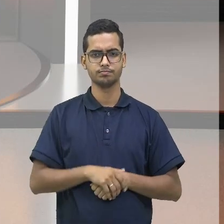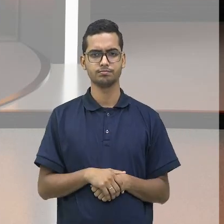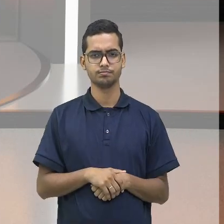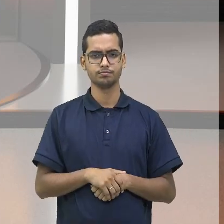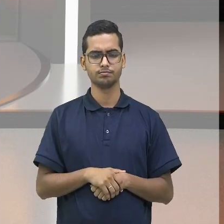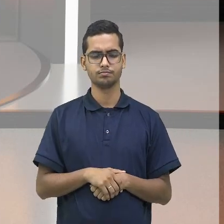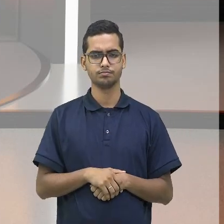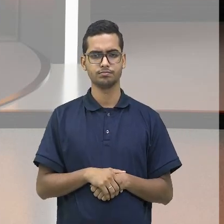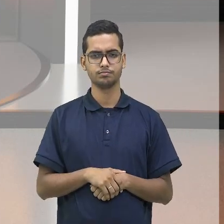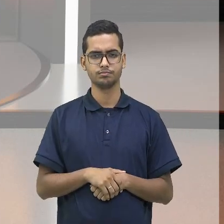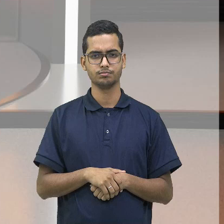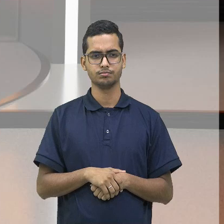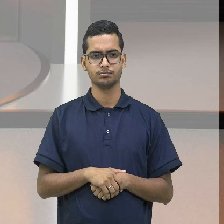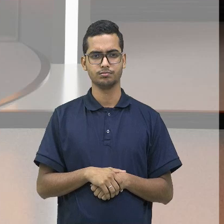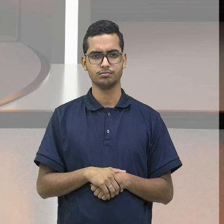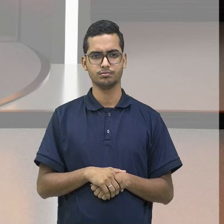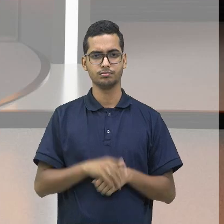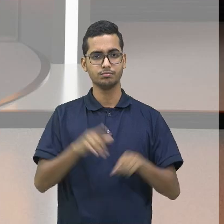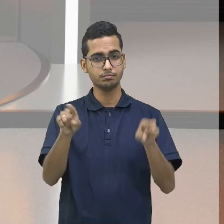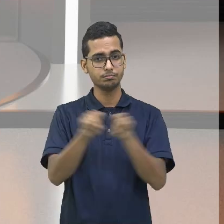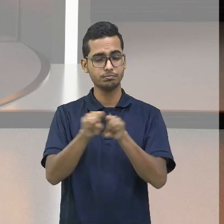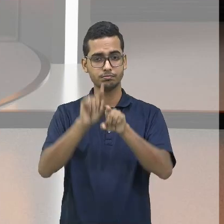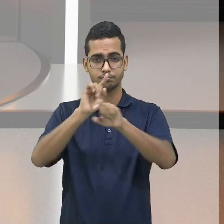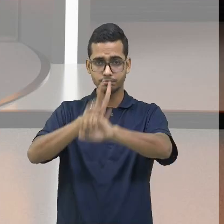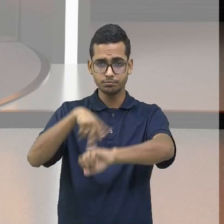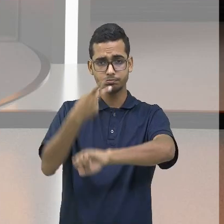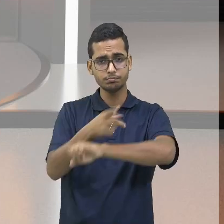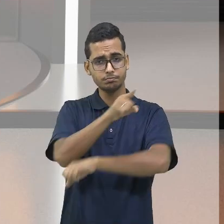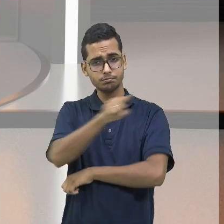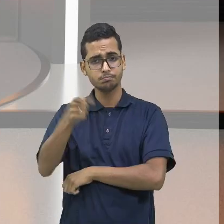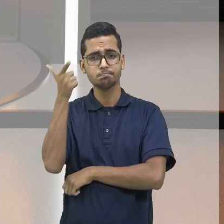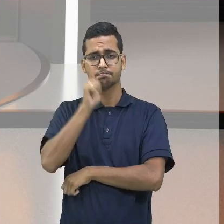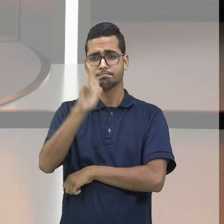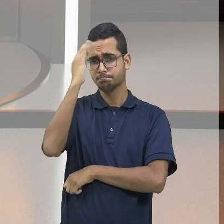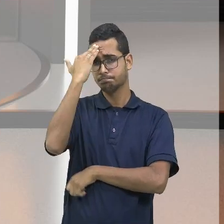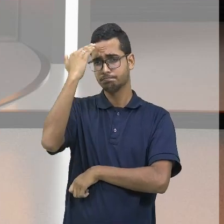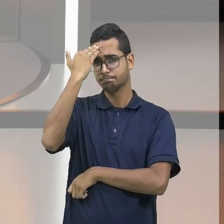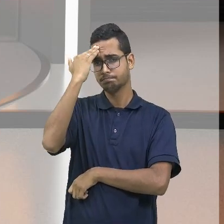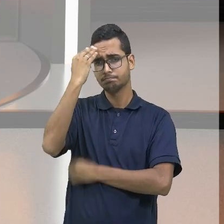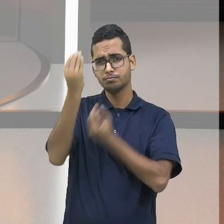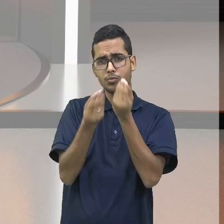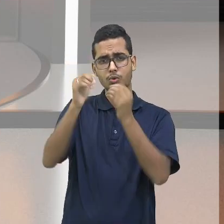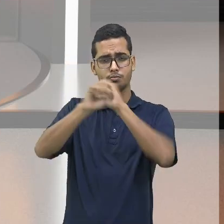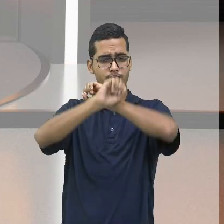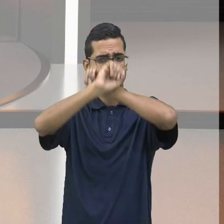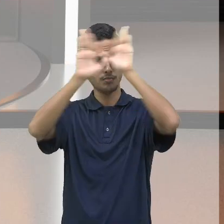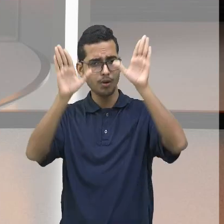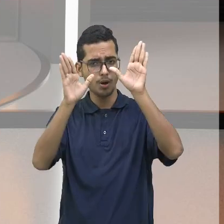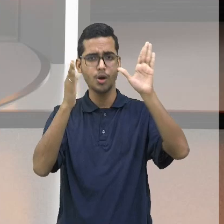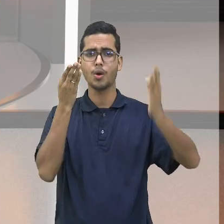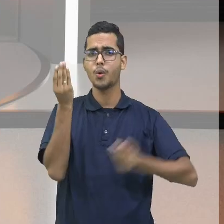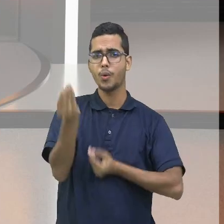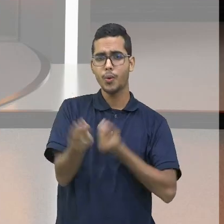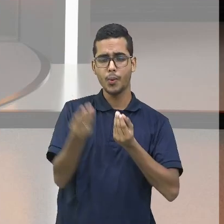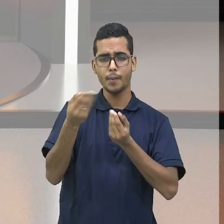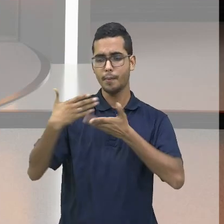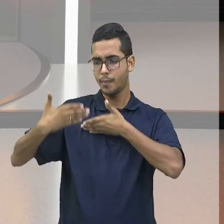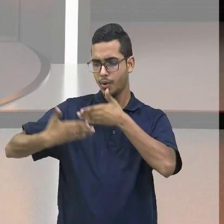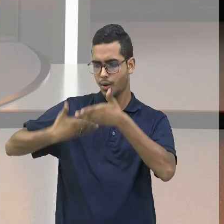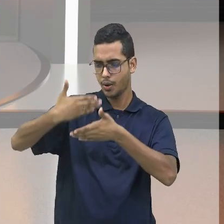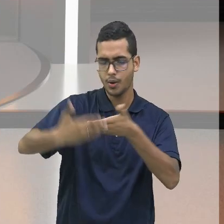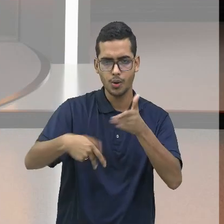do território, e então você compreende justamente que esse processo